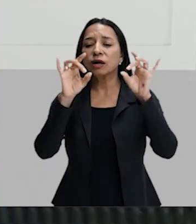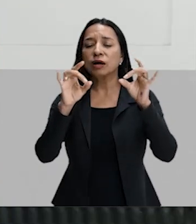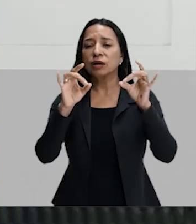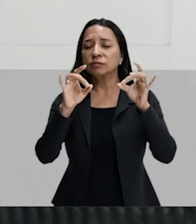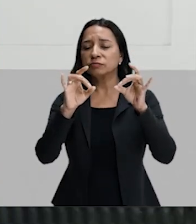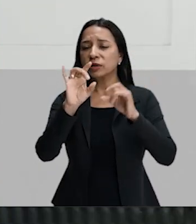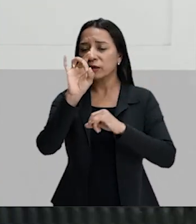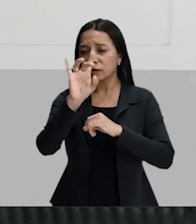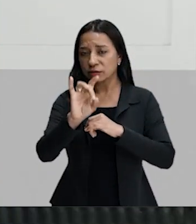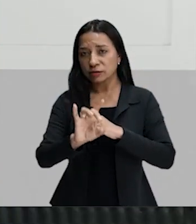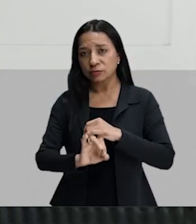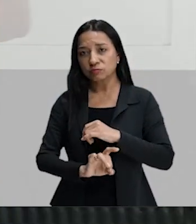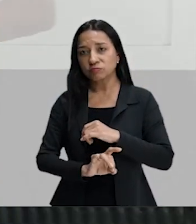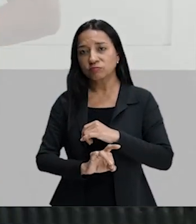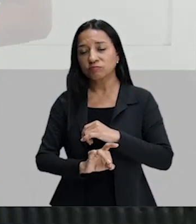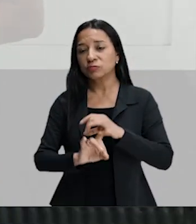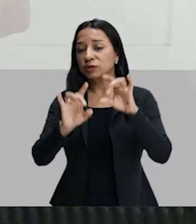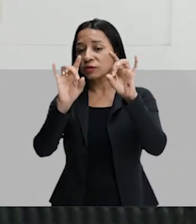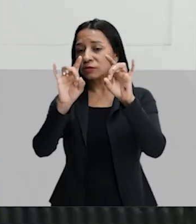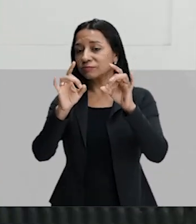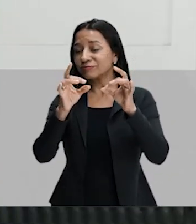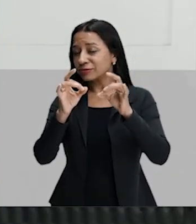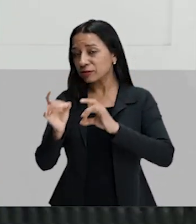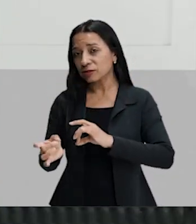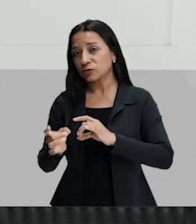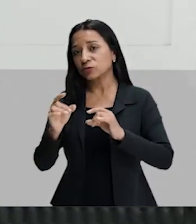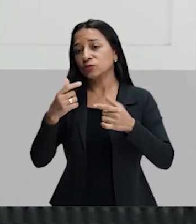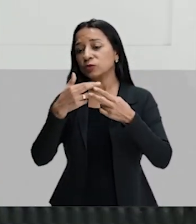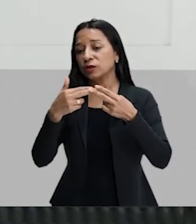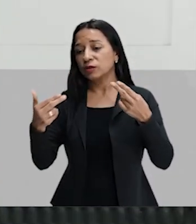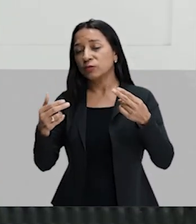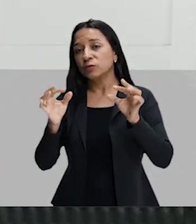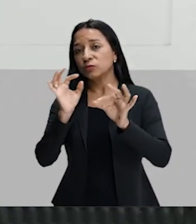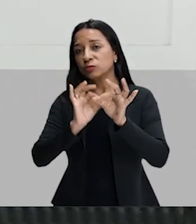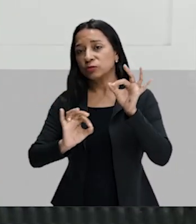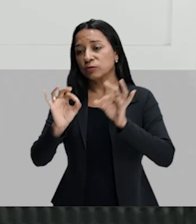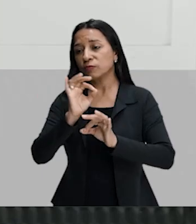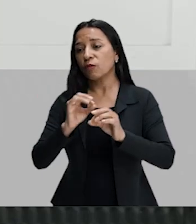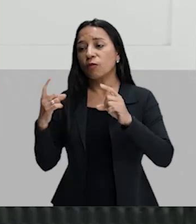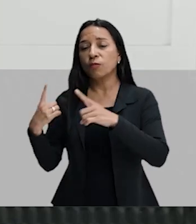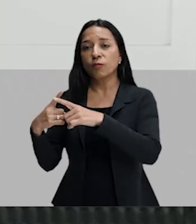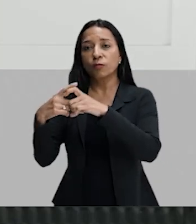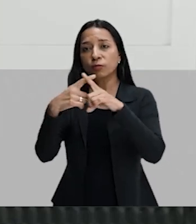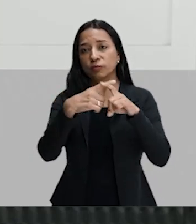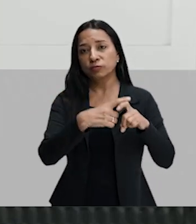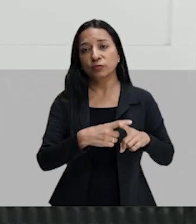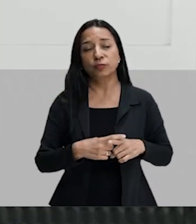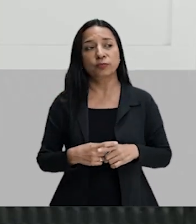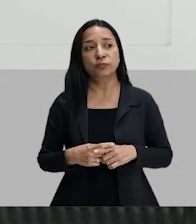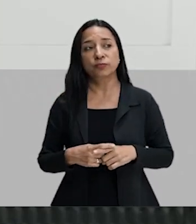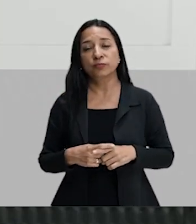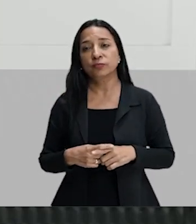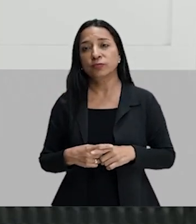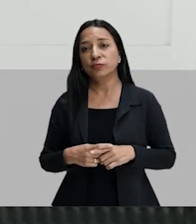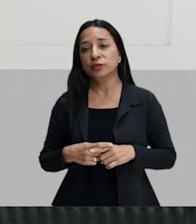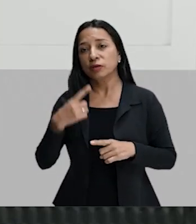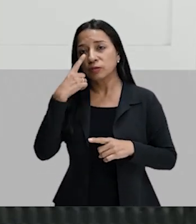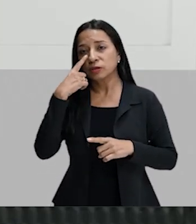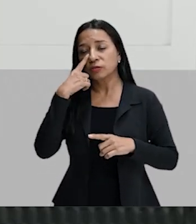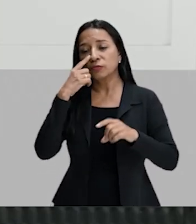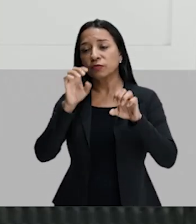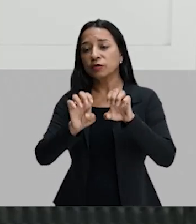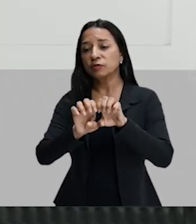desses elementos que formam esse polinômio aqui. Olha só, vocês estão vendo aqui a expressão A0,